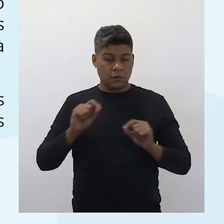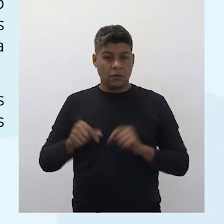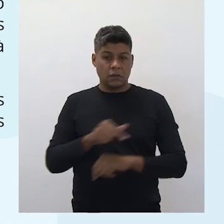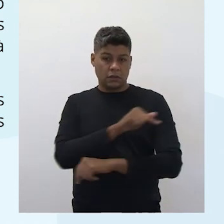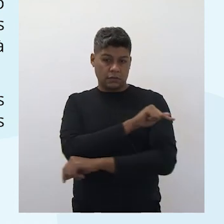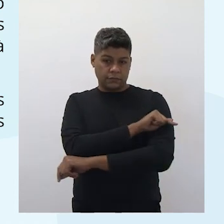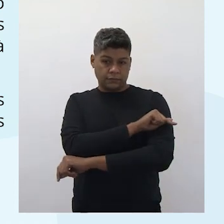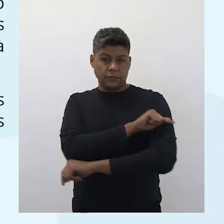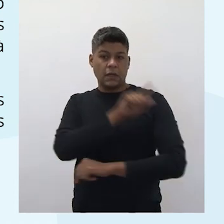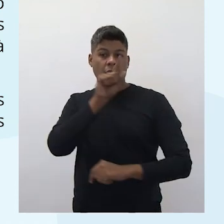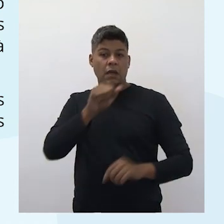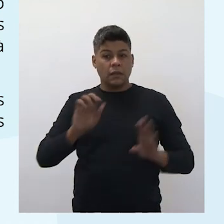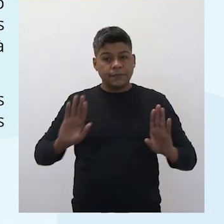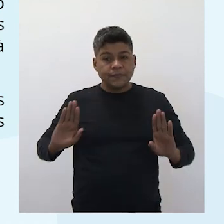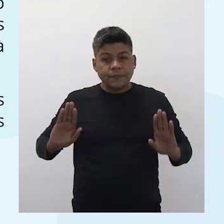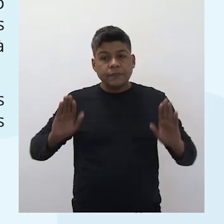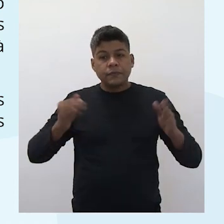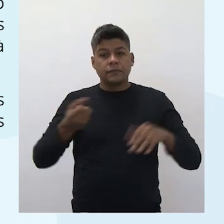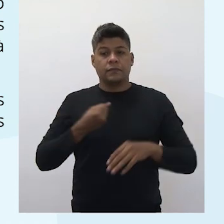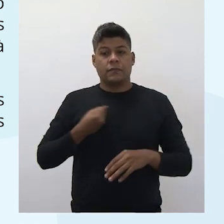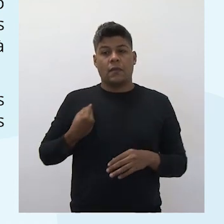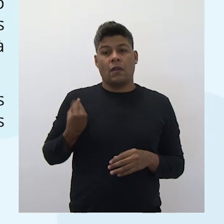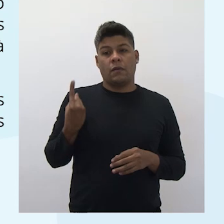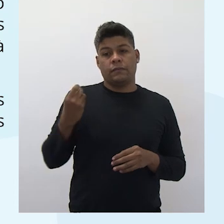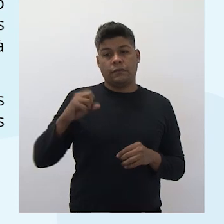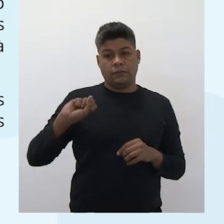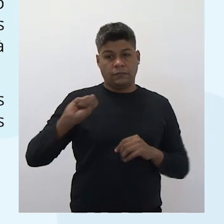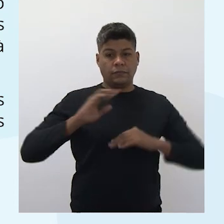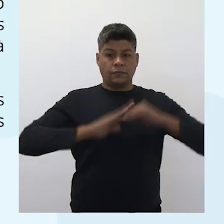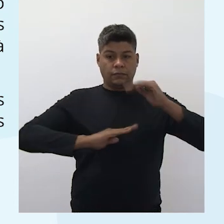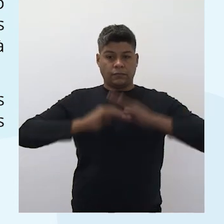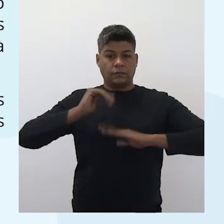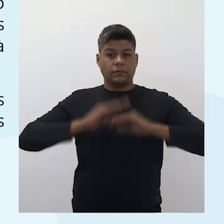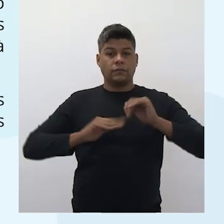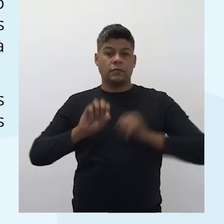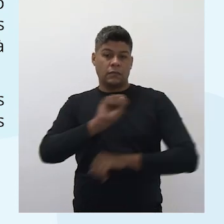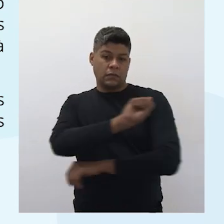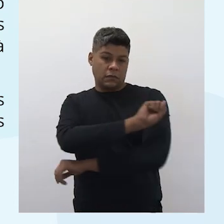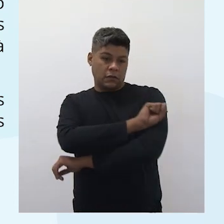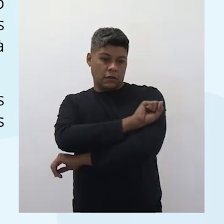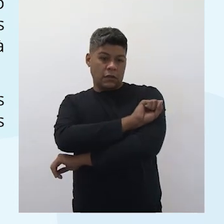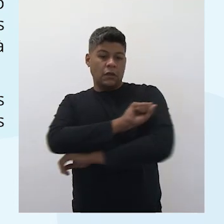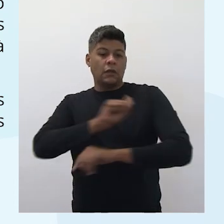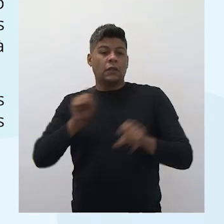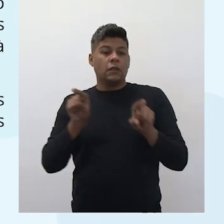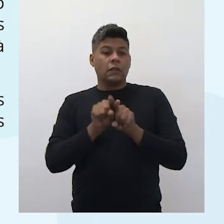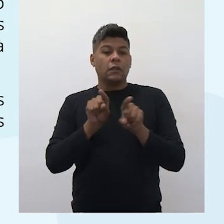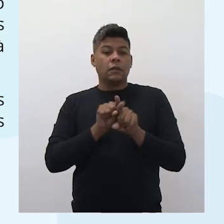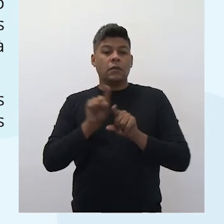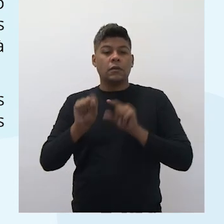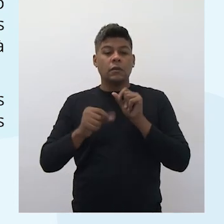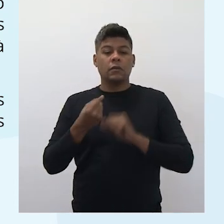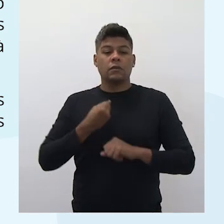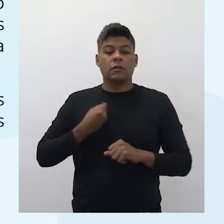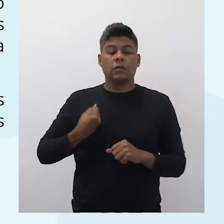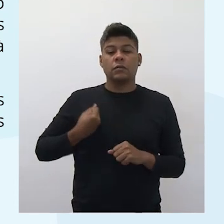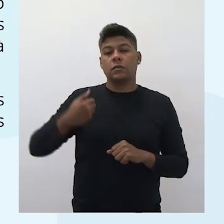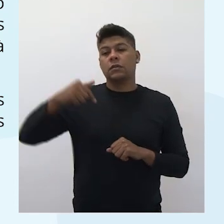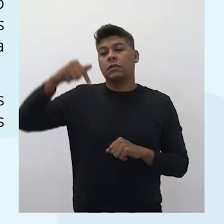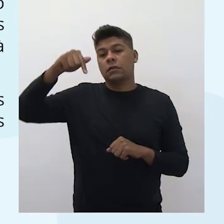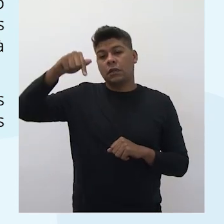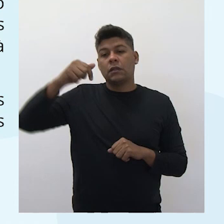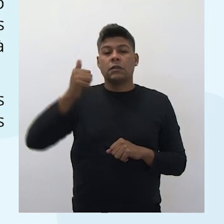ano, que é uma específica também, a número 18. A do oitavo ano, que é a número 7